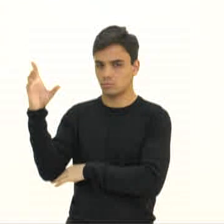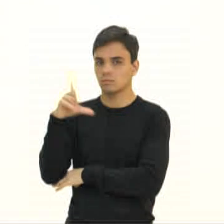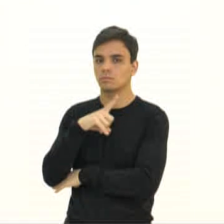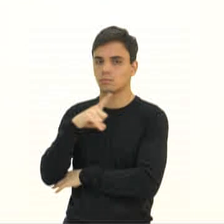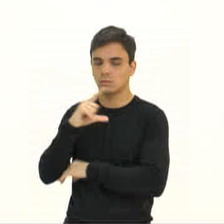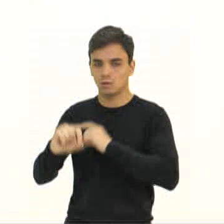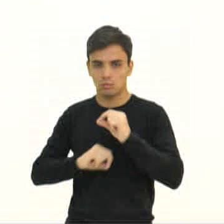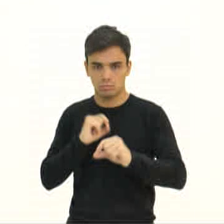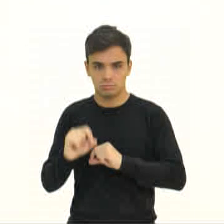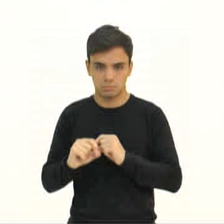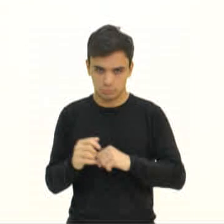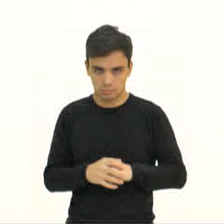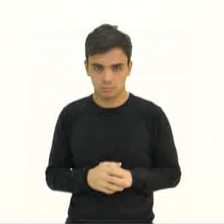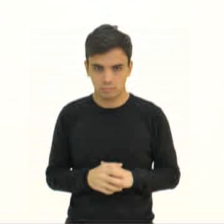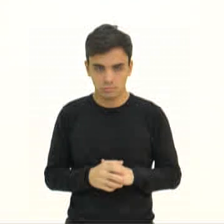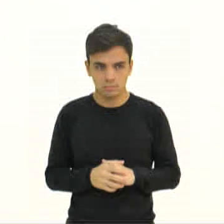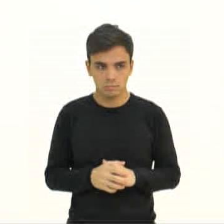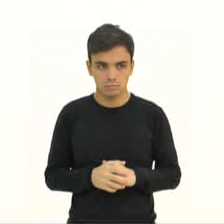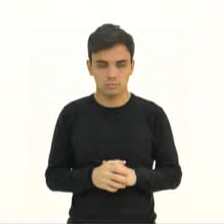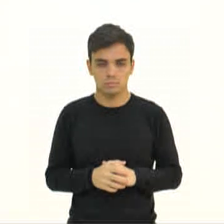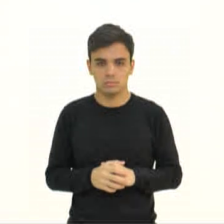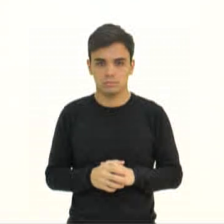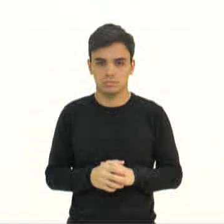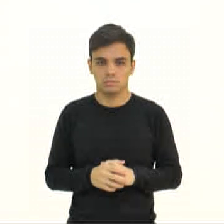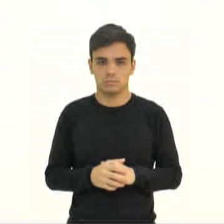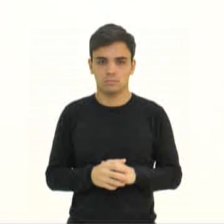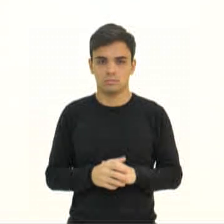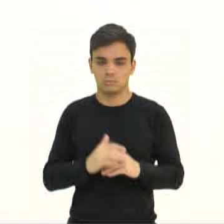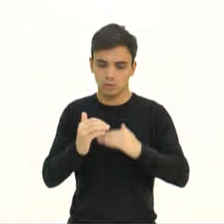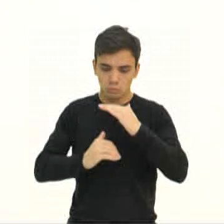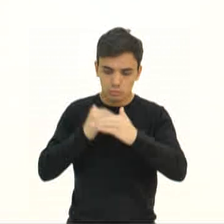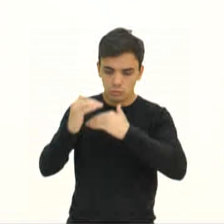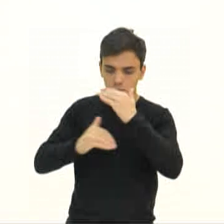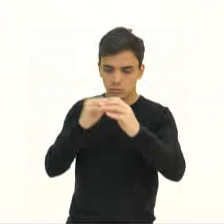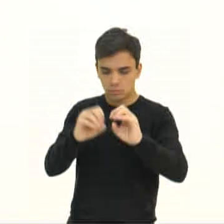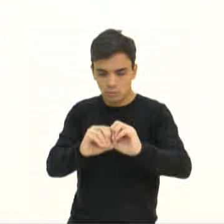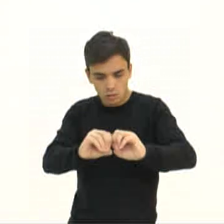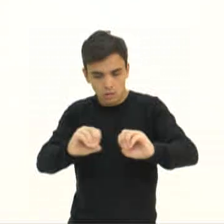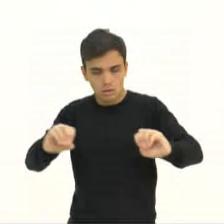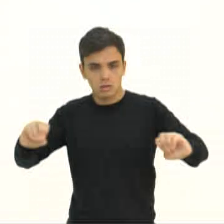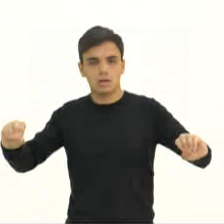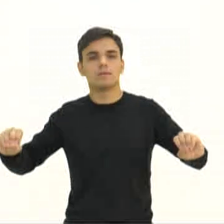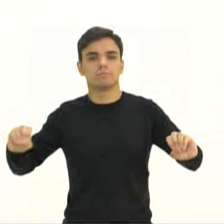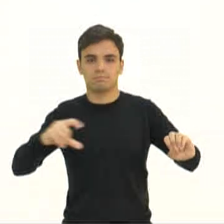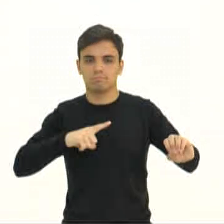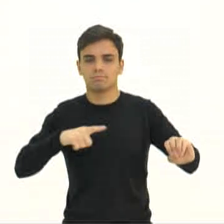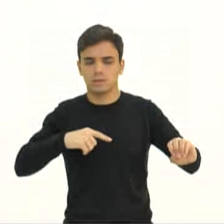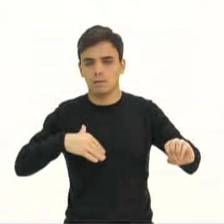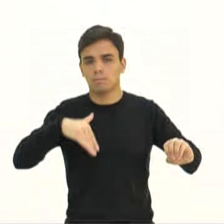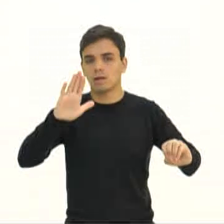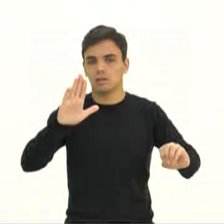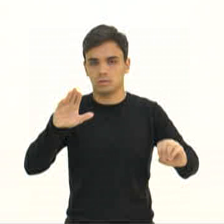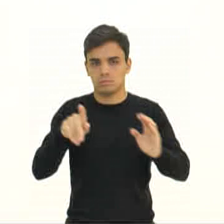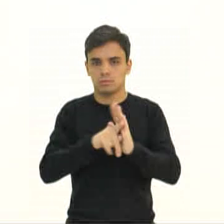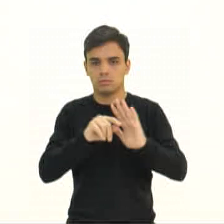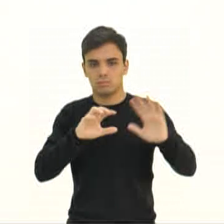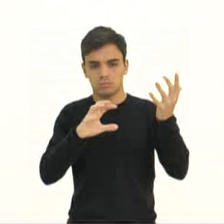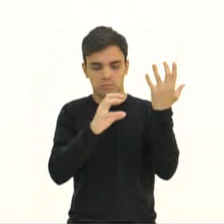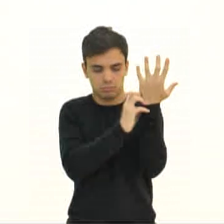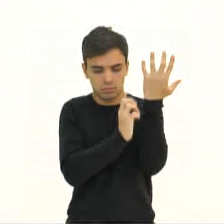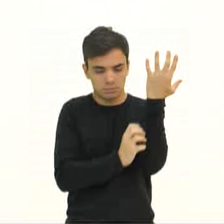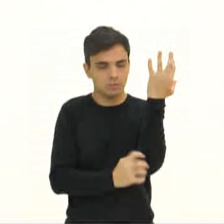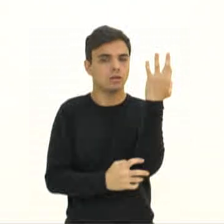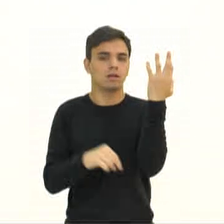ali acentuado o processo de desertificação em algumas áreas onde eu tenho a vegetação de caatinga. Então isso é o